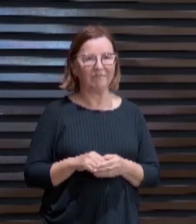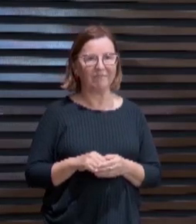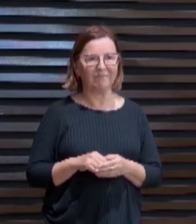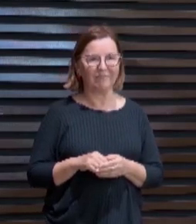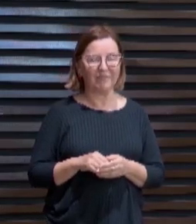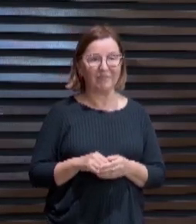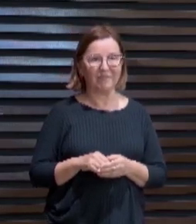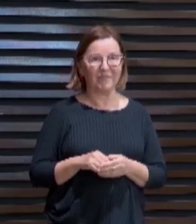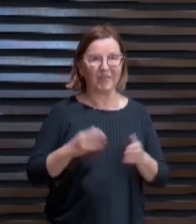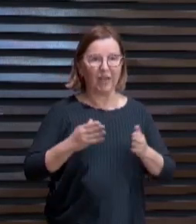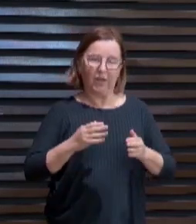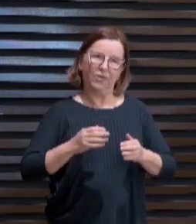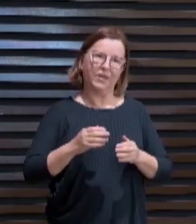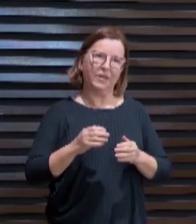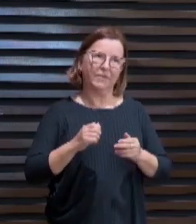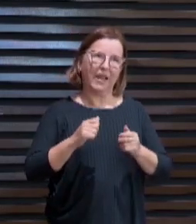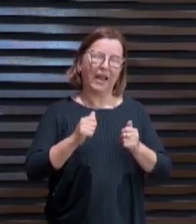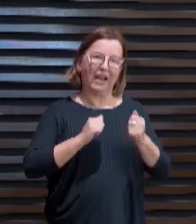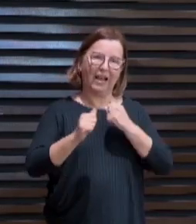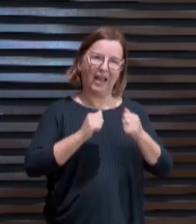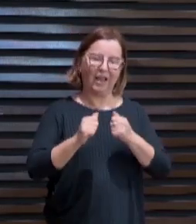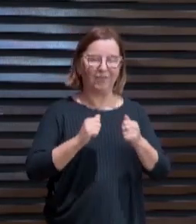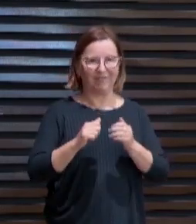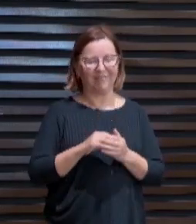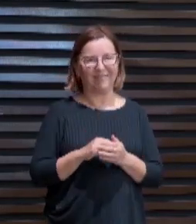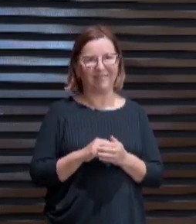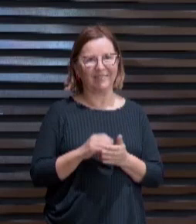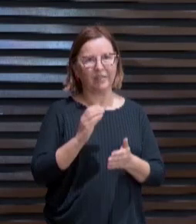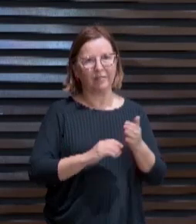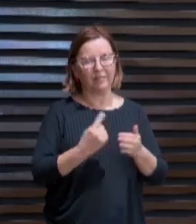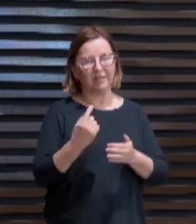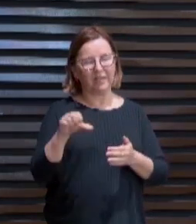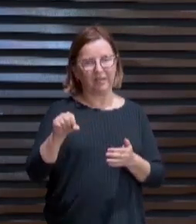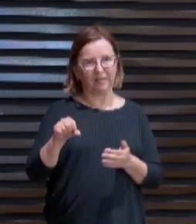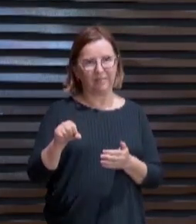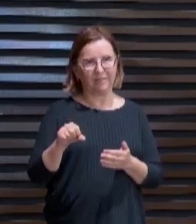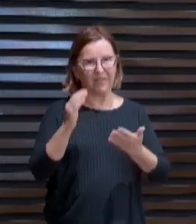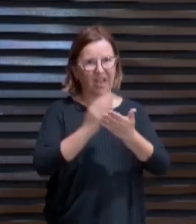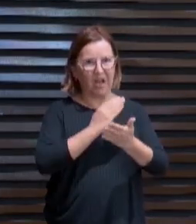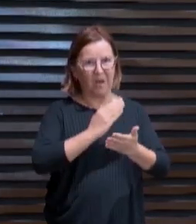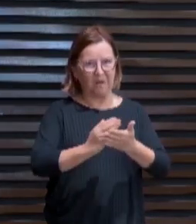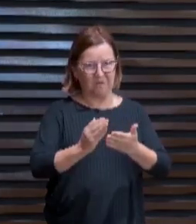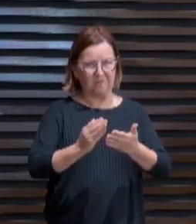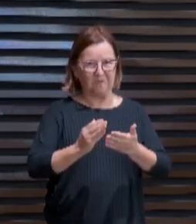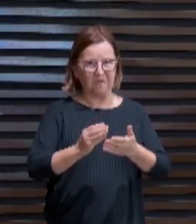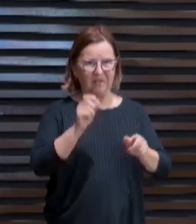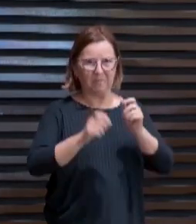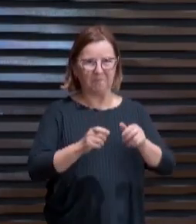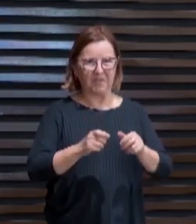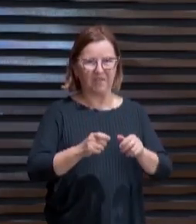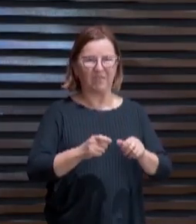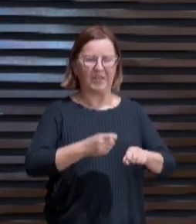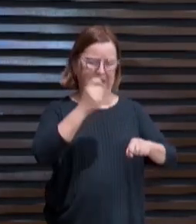Vamos ler Atos 19, 9 a 10. Visto que alguns deles se mostraram empedernidos e descrentes,